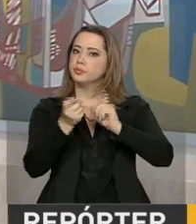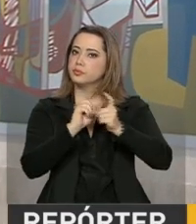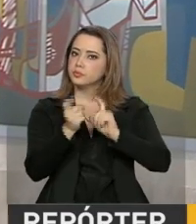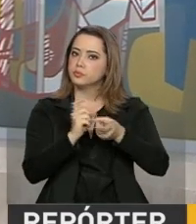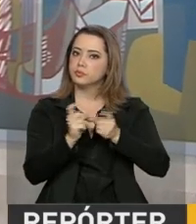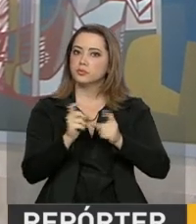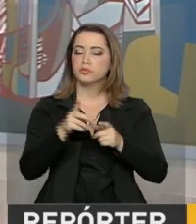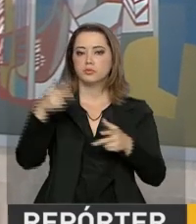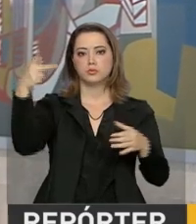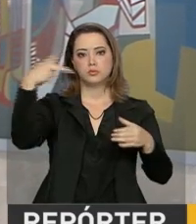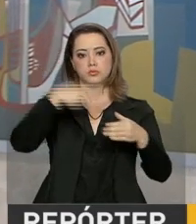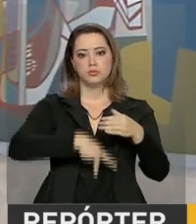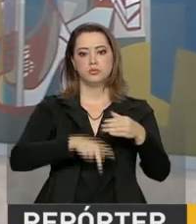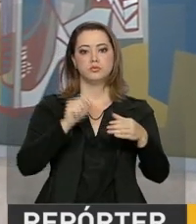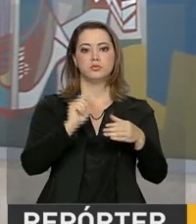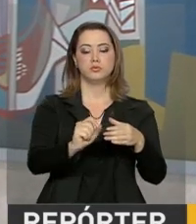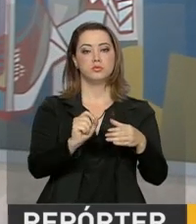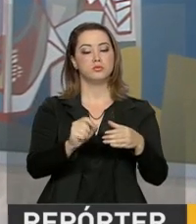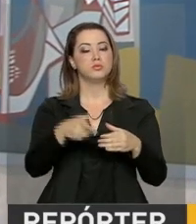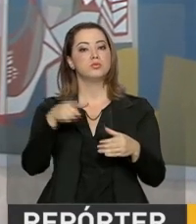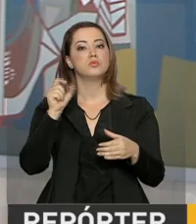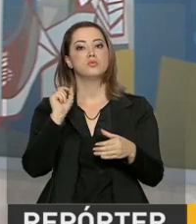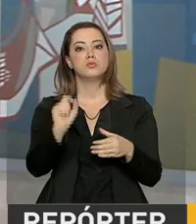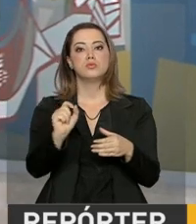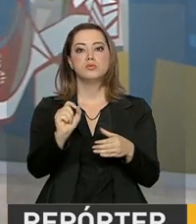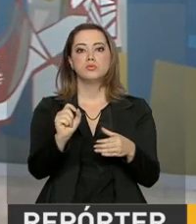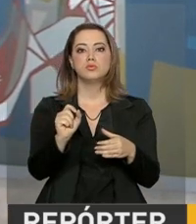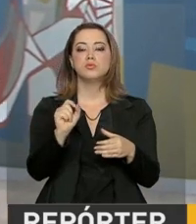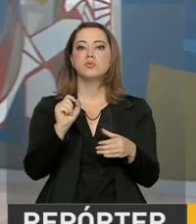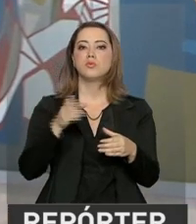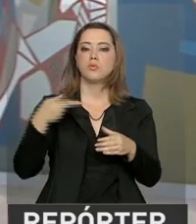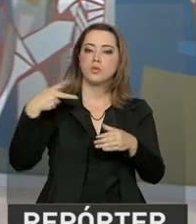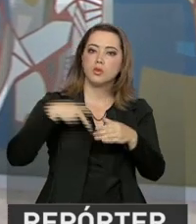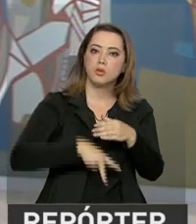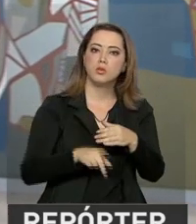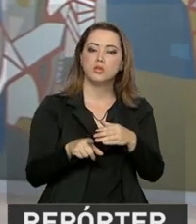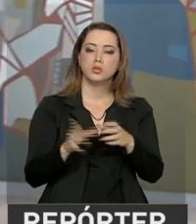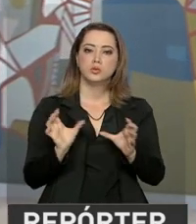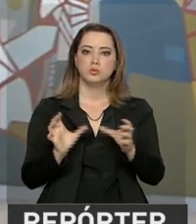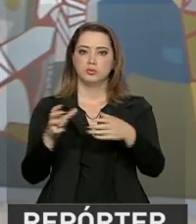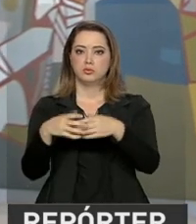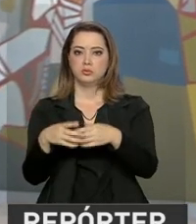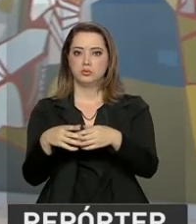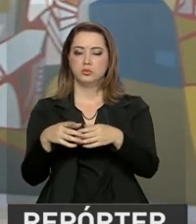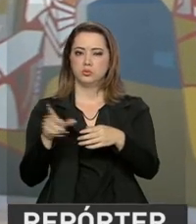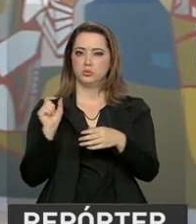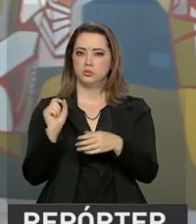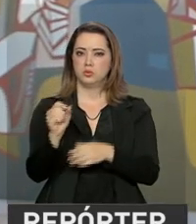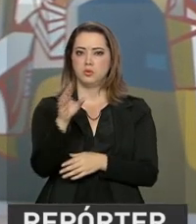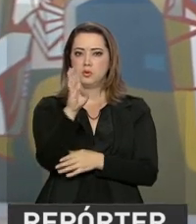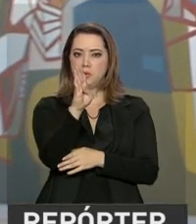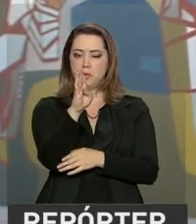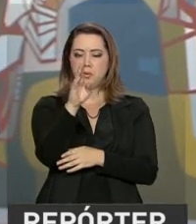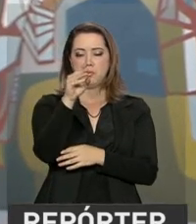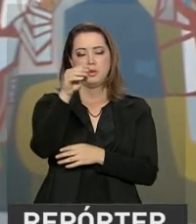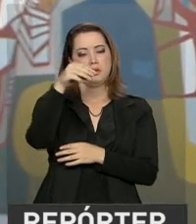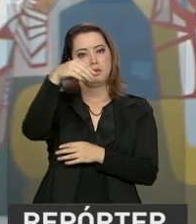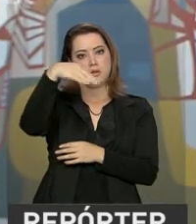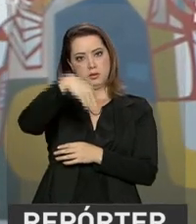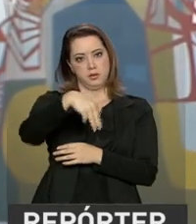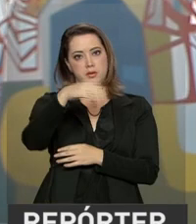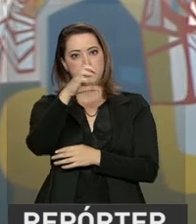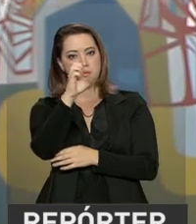realizada ontem a venda da participação da estatal no bloco de exploração de petróleo BM S8 no